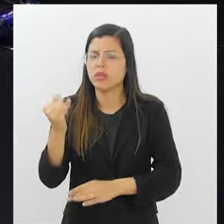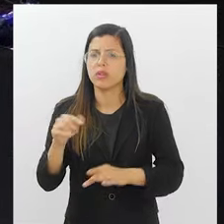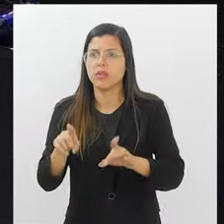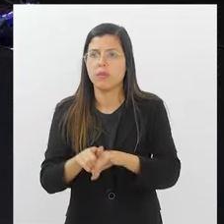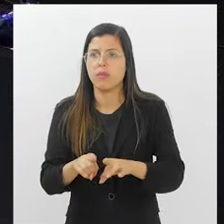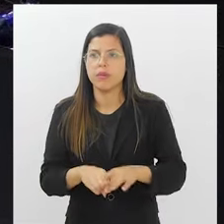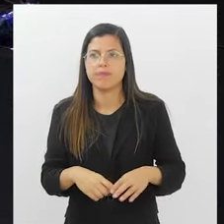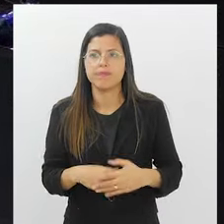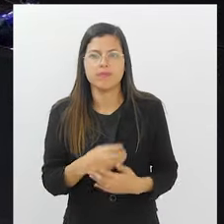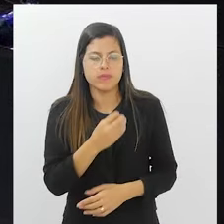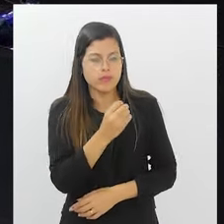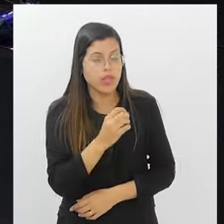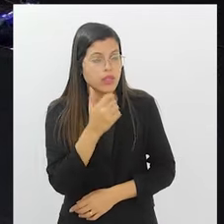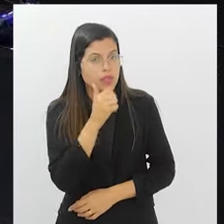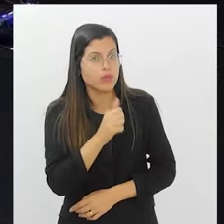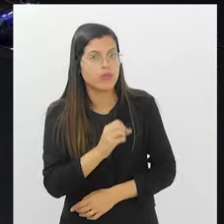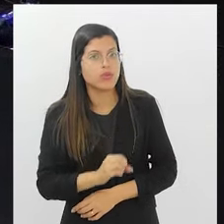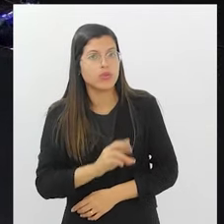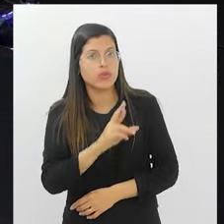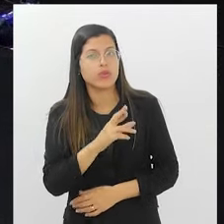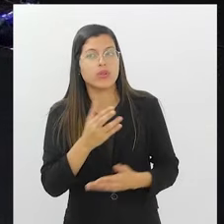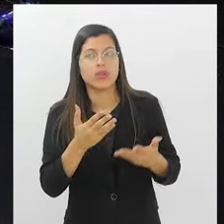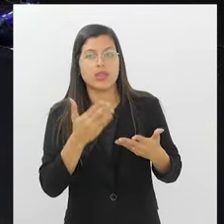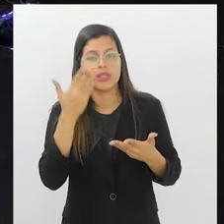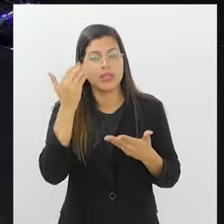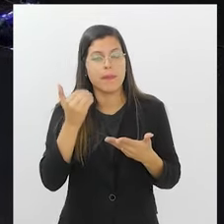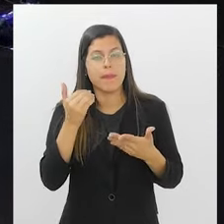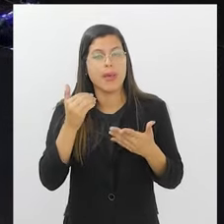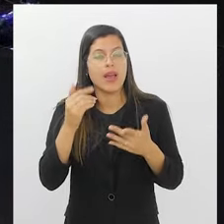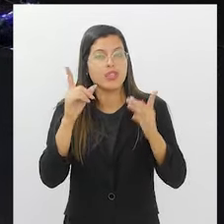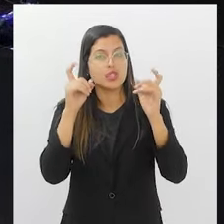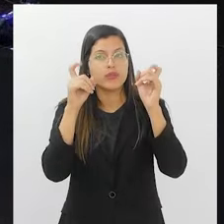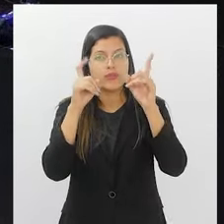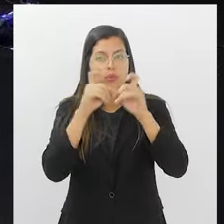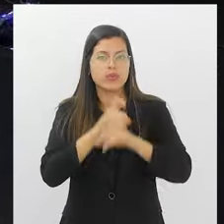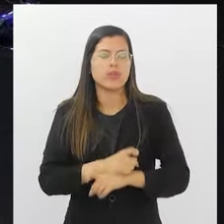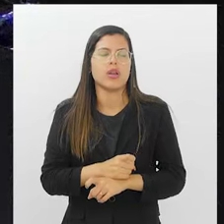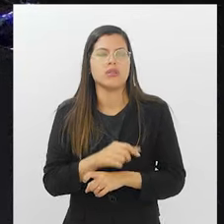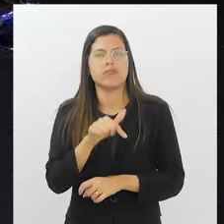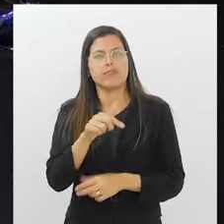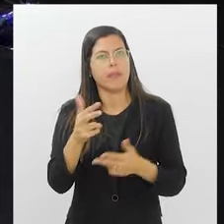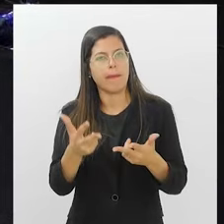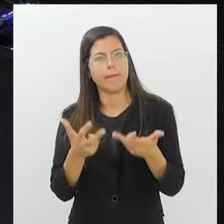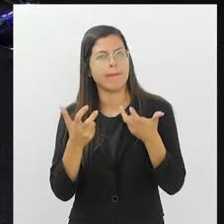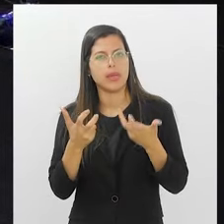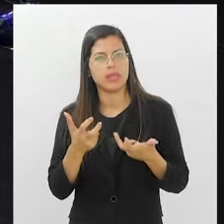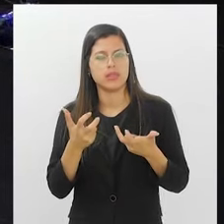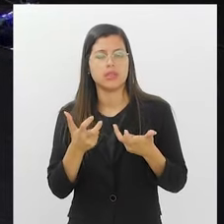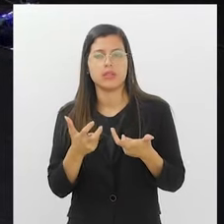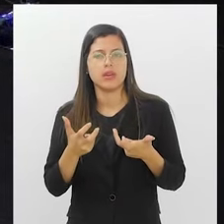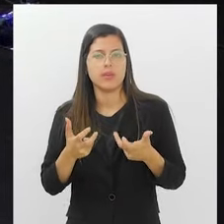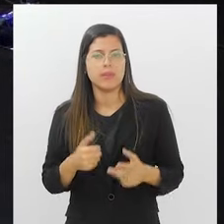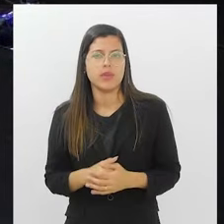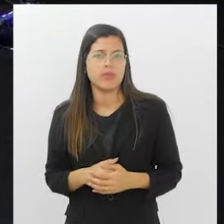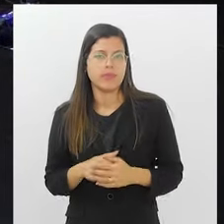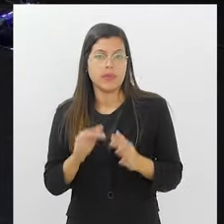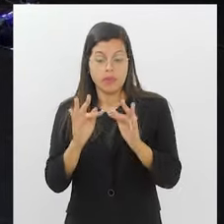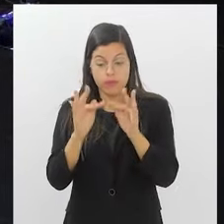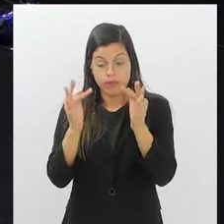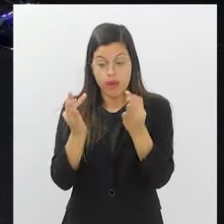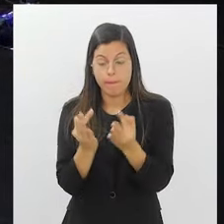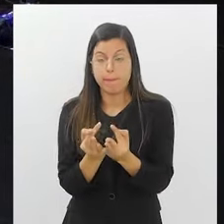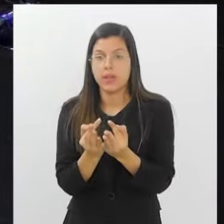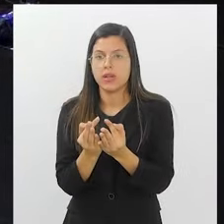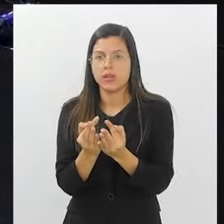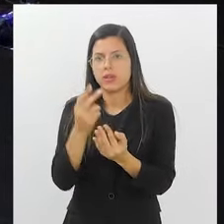gostaria de saber da senhora, qual a maior dificuldade que a senhora vê para quem, para as